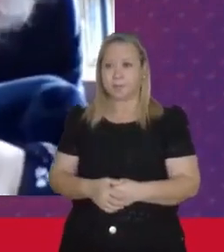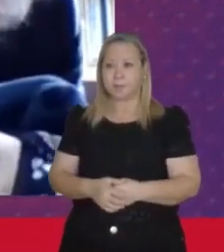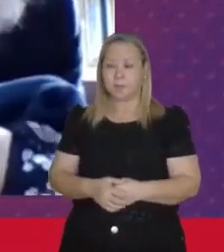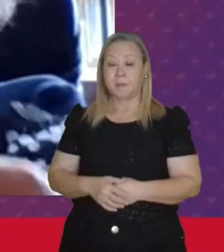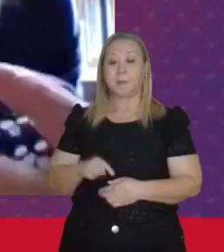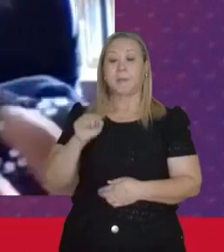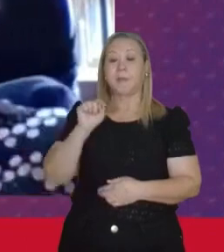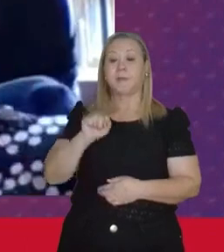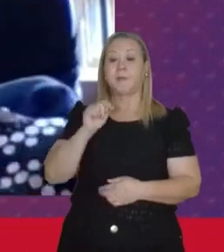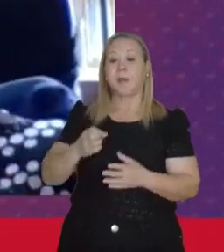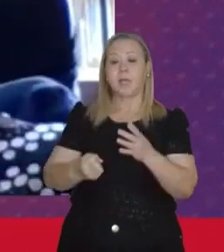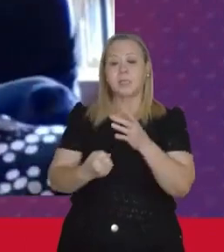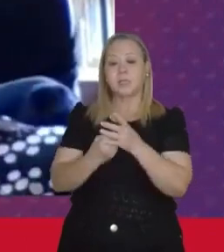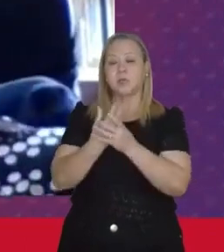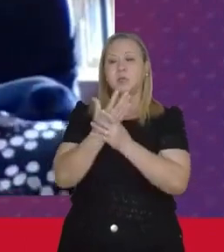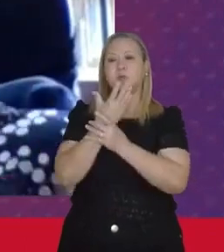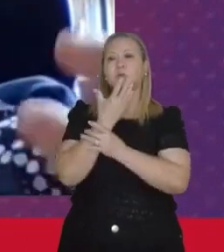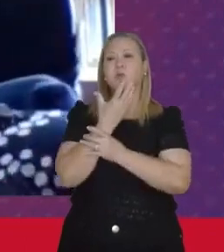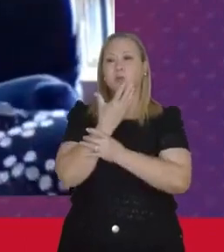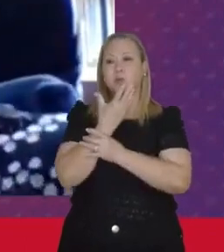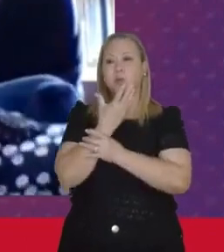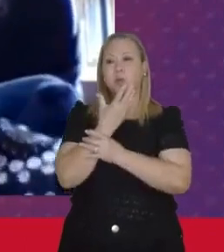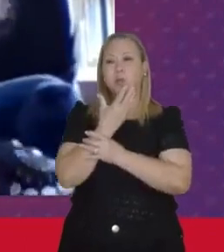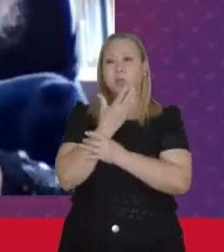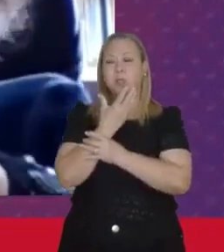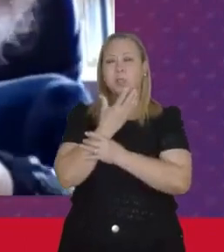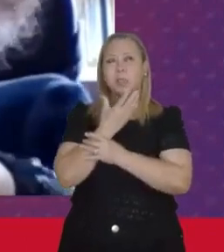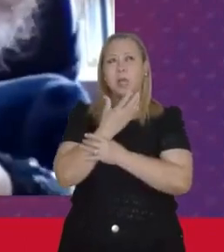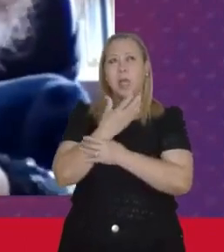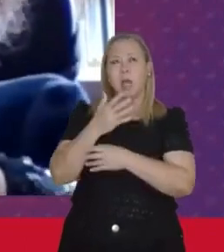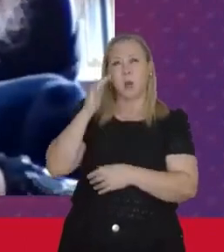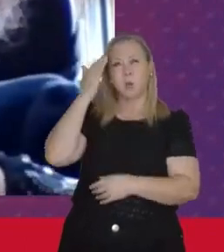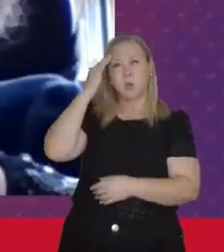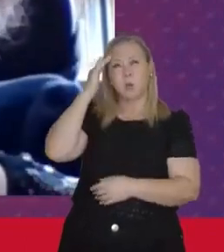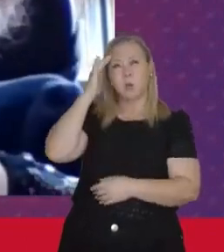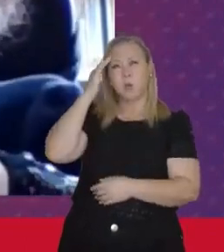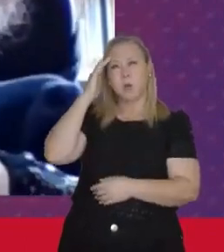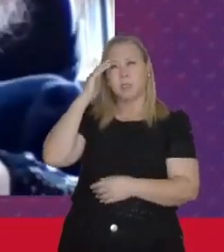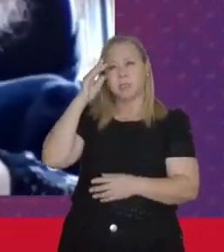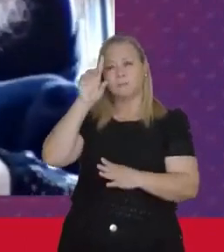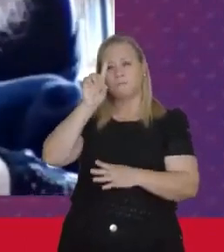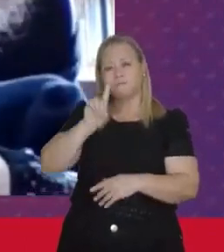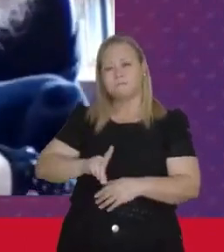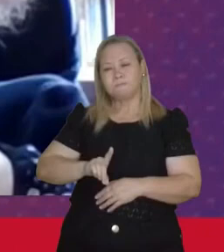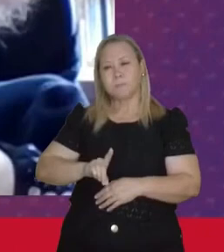E daí que surge a noção de direitos.